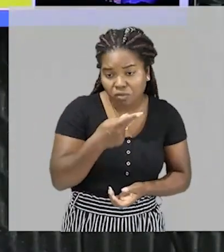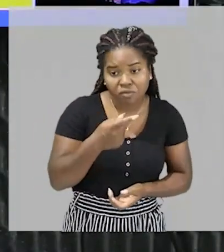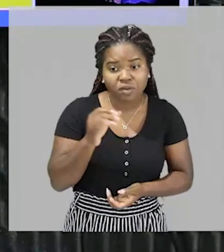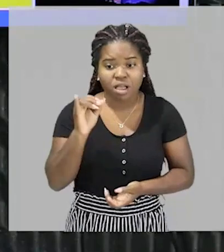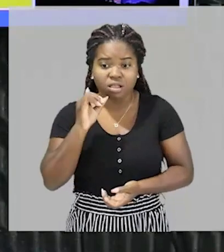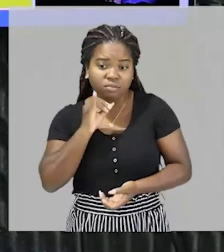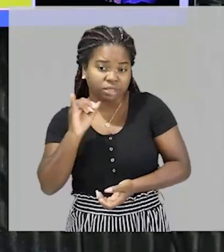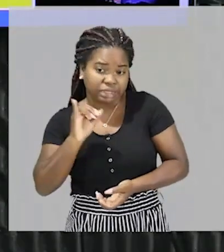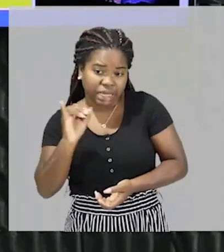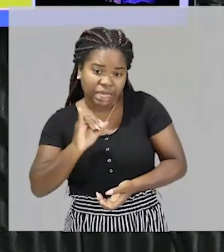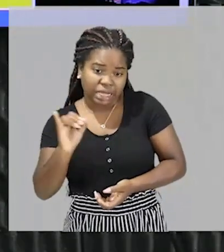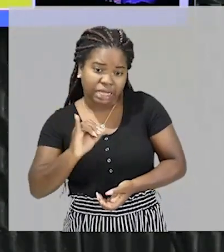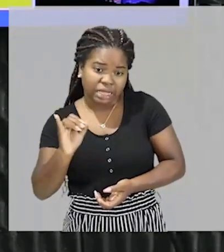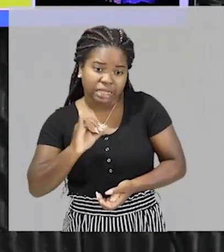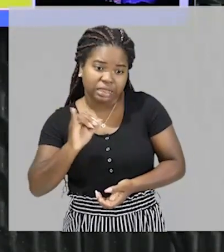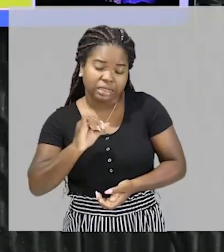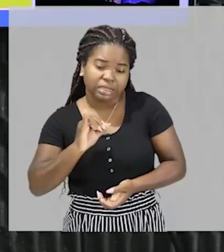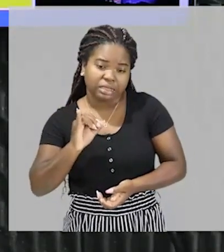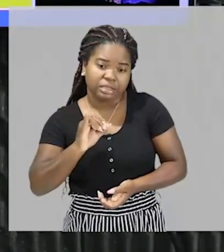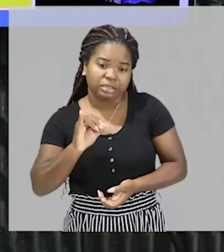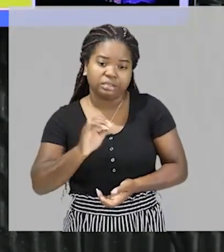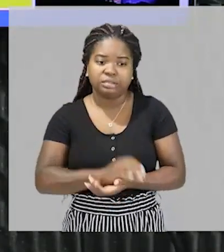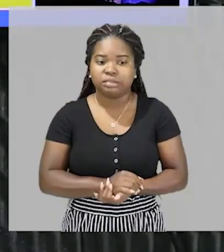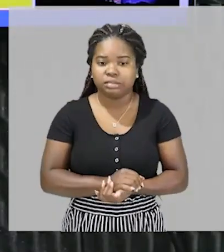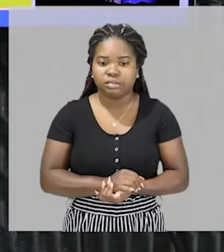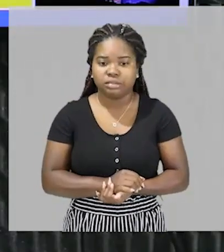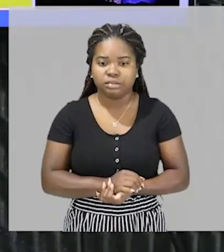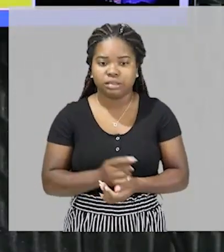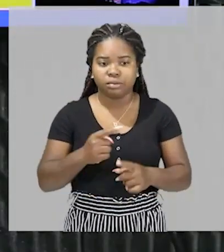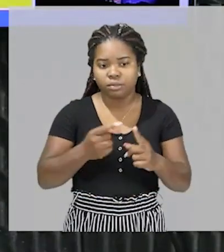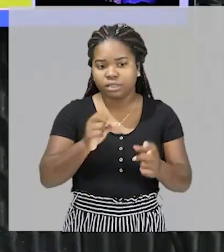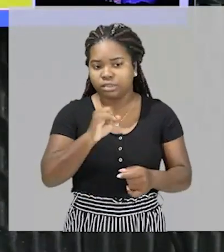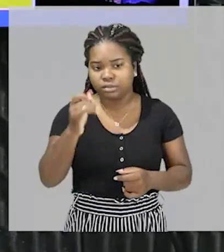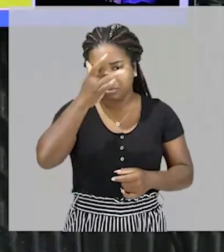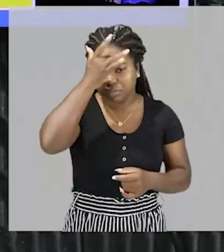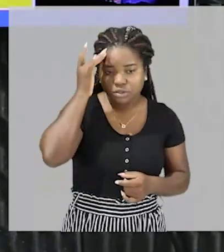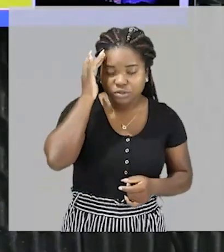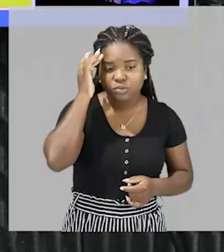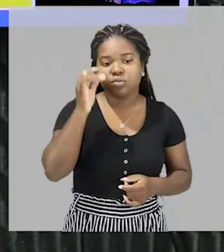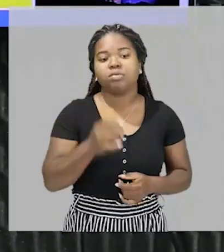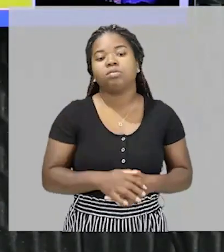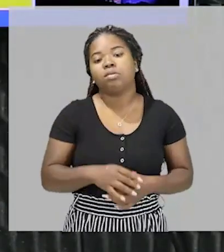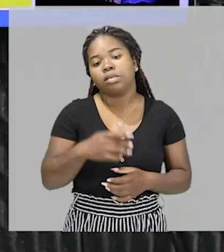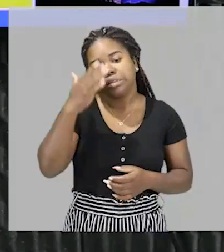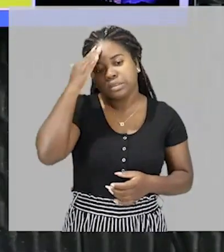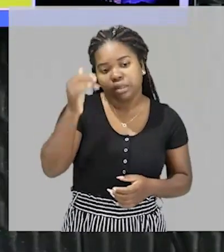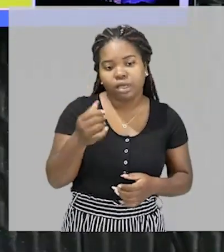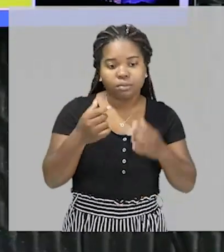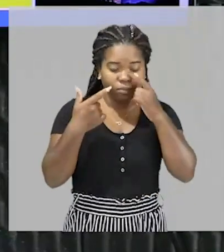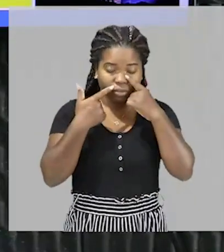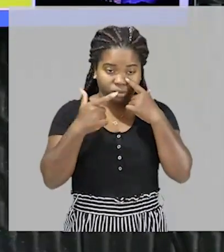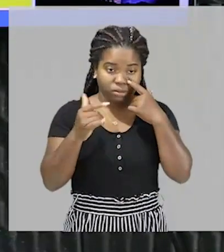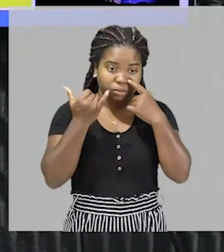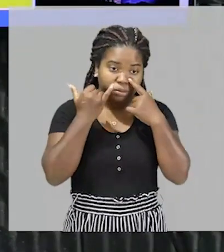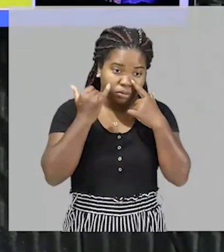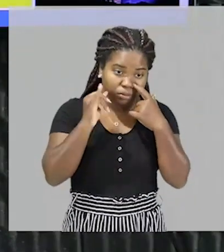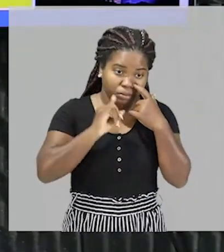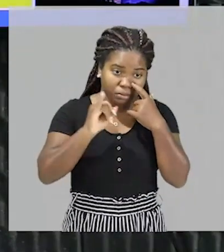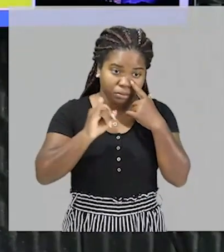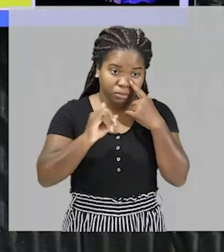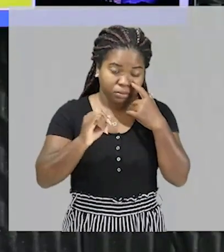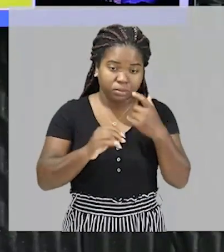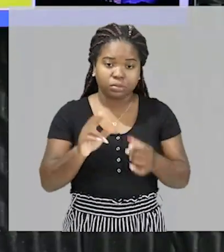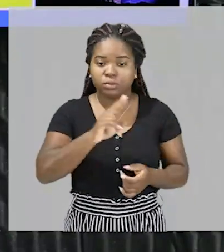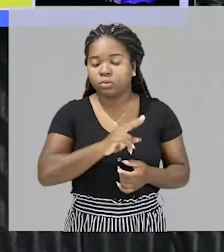deve falar italiano, e se alguém falar italiano vai entender que o que eles estão cantando com uma técnica musical chamada área, ou